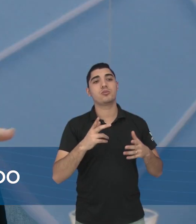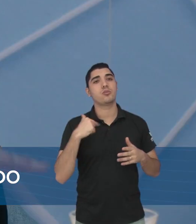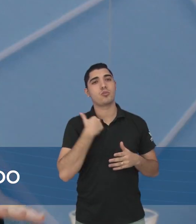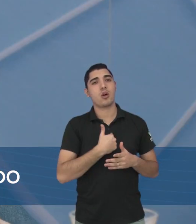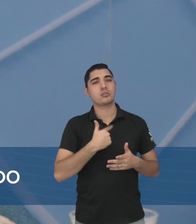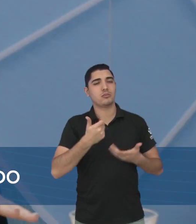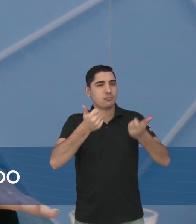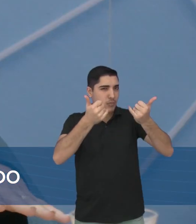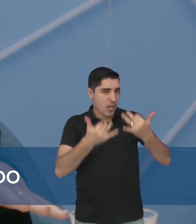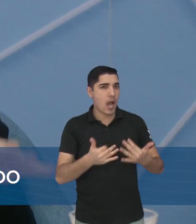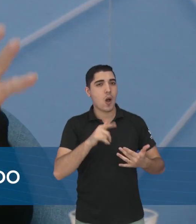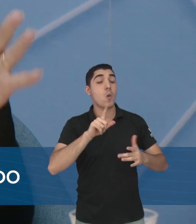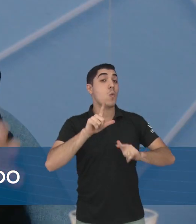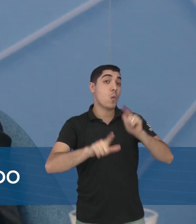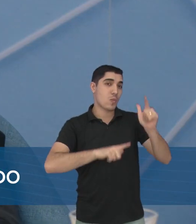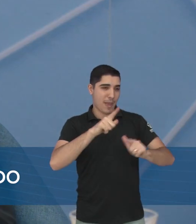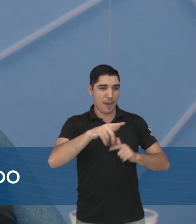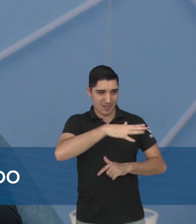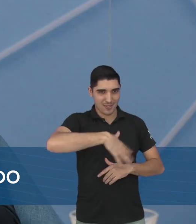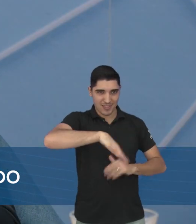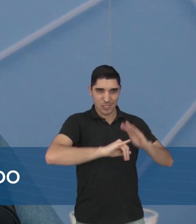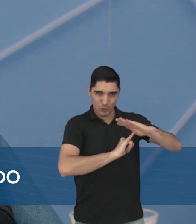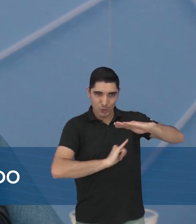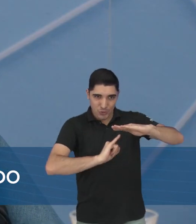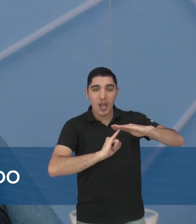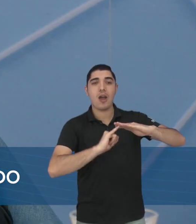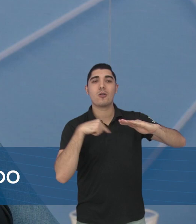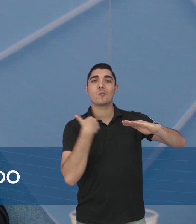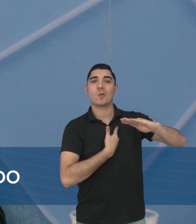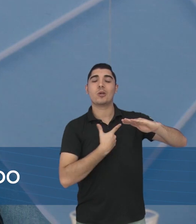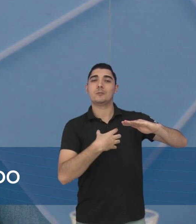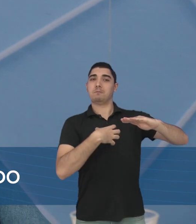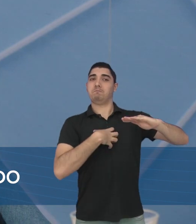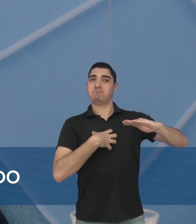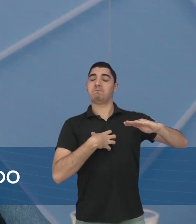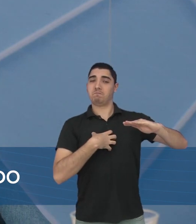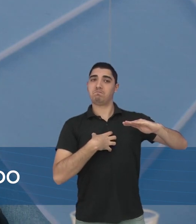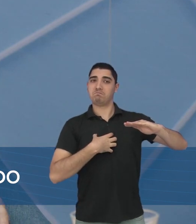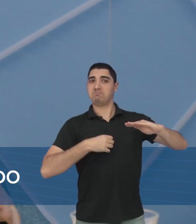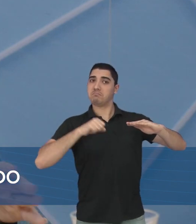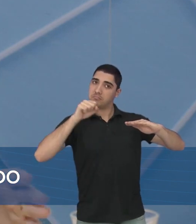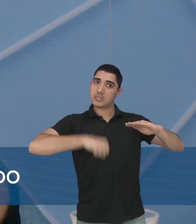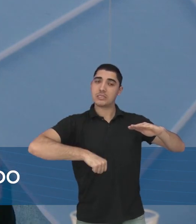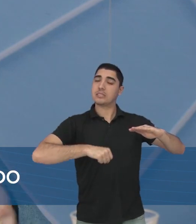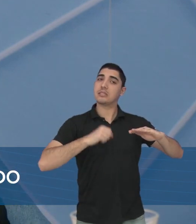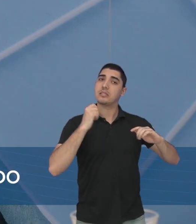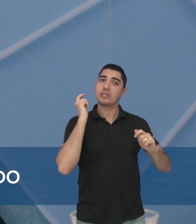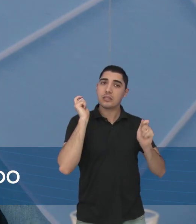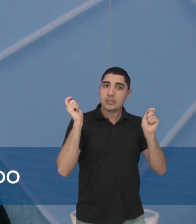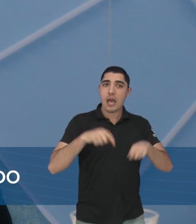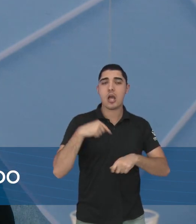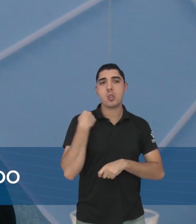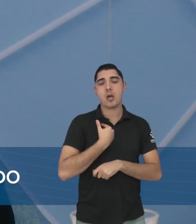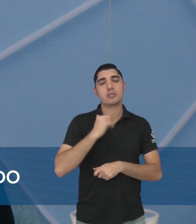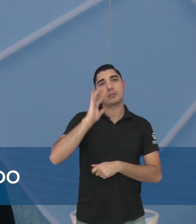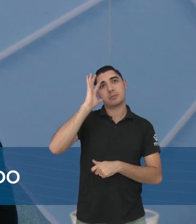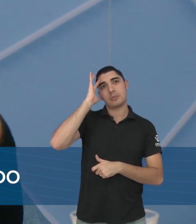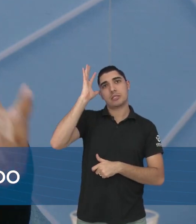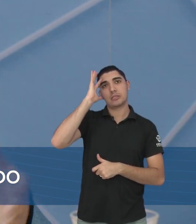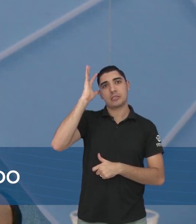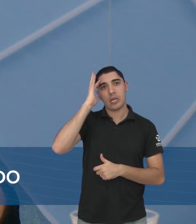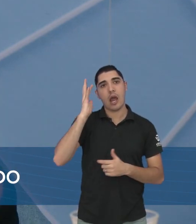falar do trabalho, né, na instituição, eu acho que a gente podia já e pensando nessa questão